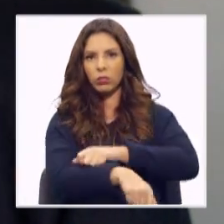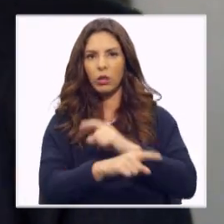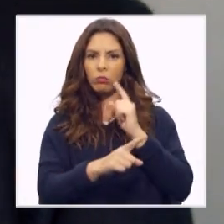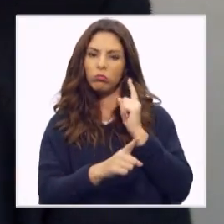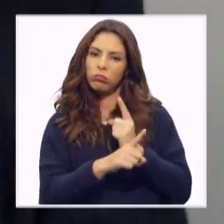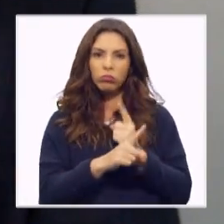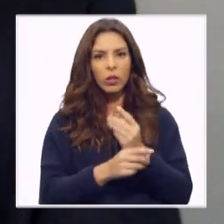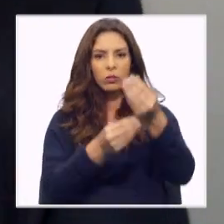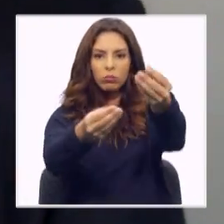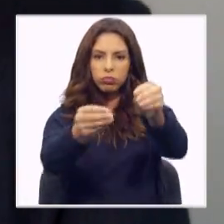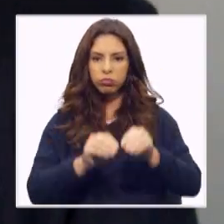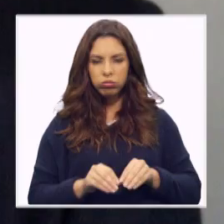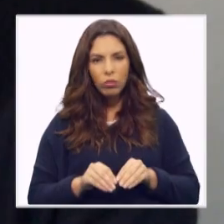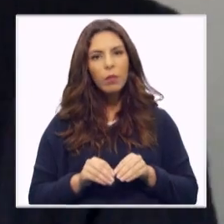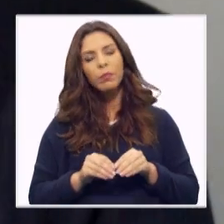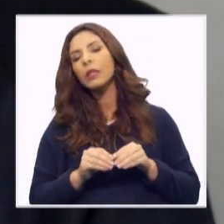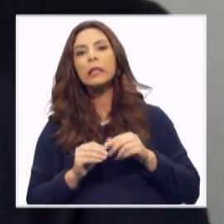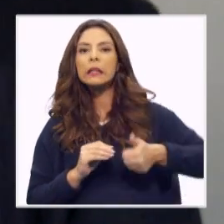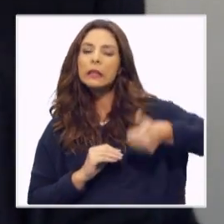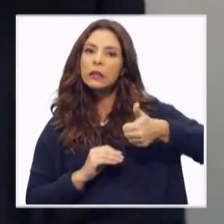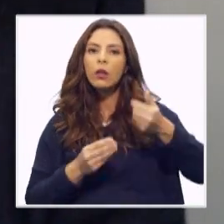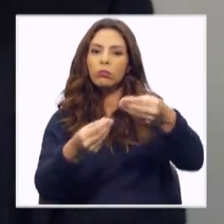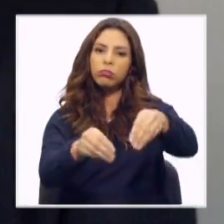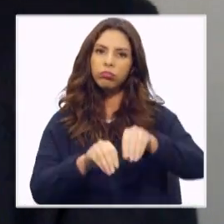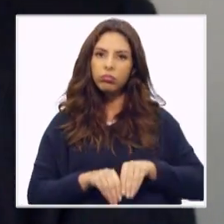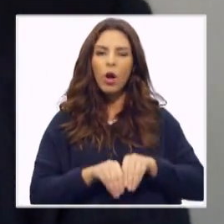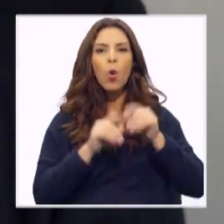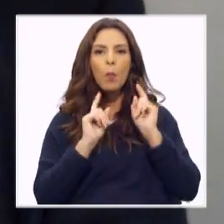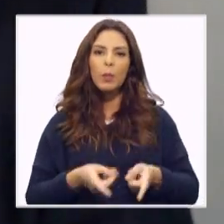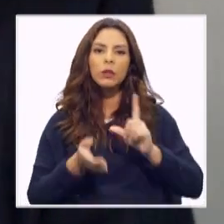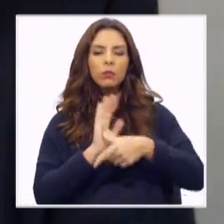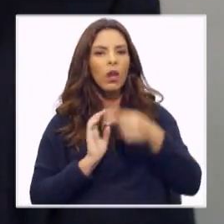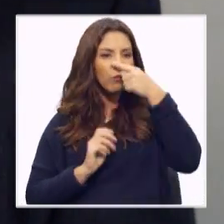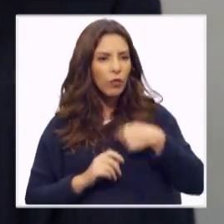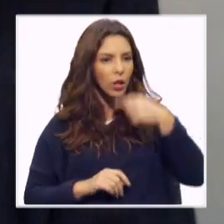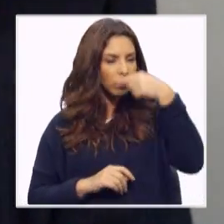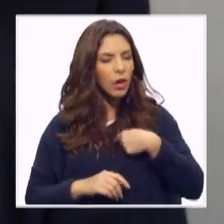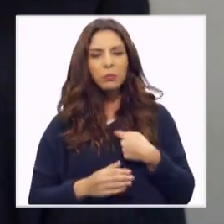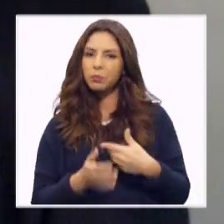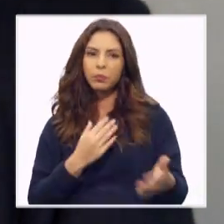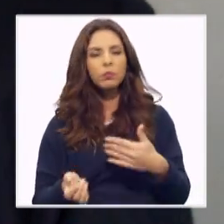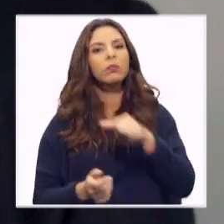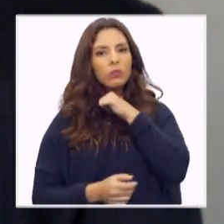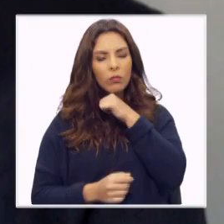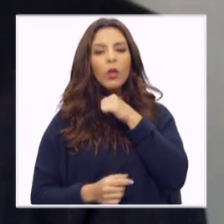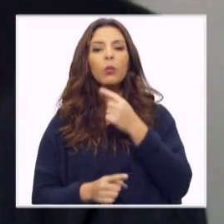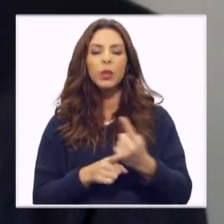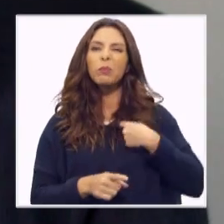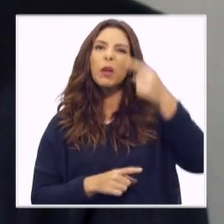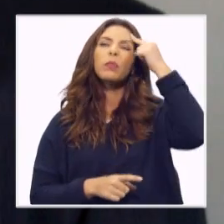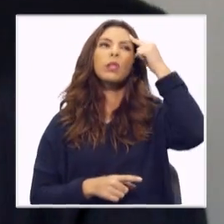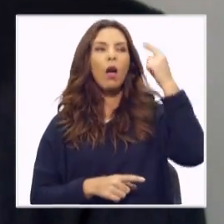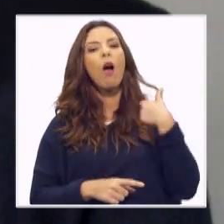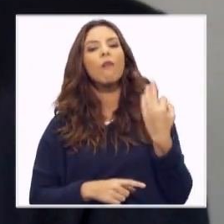começar. Qualquer grande viagem começa com o primeiro passo, não é? Portanto, começar. Não ter medo de falhar. Eu acho que há um